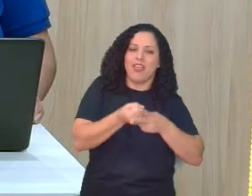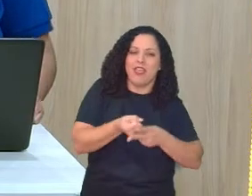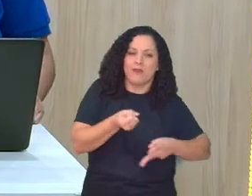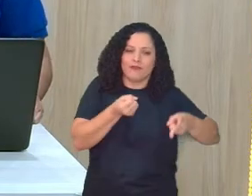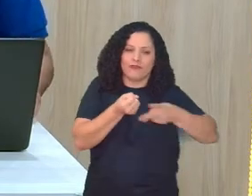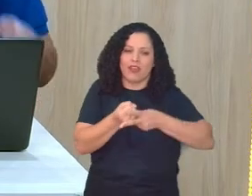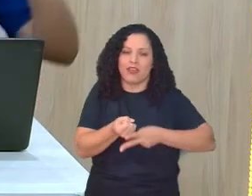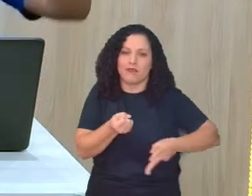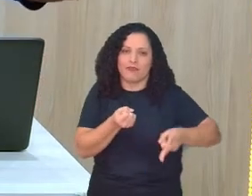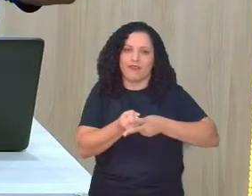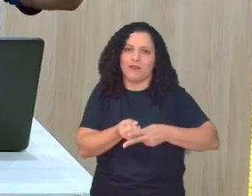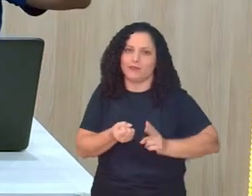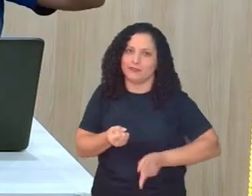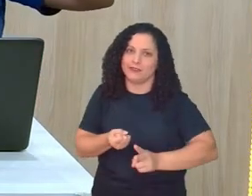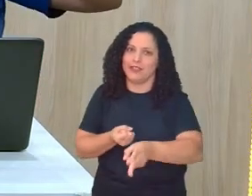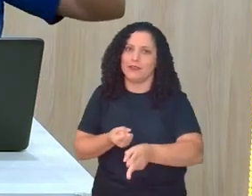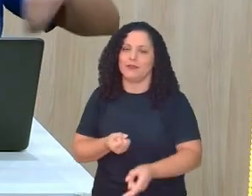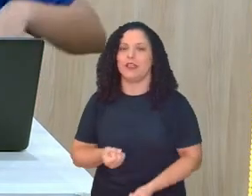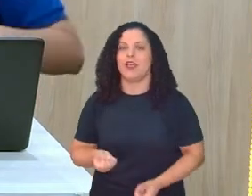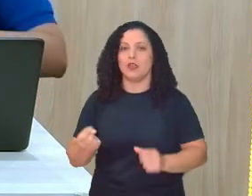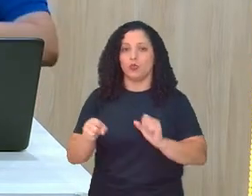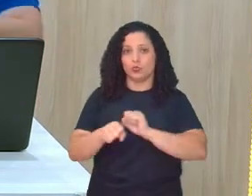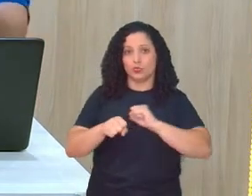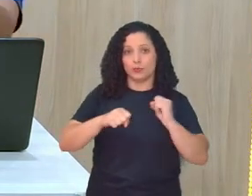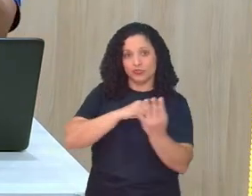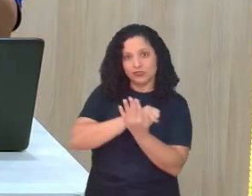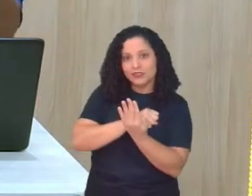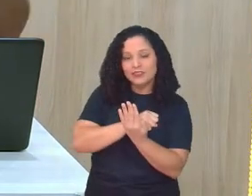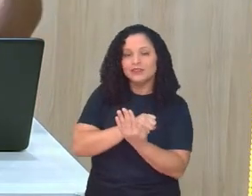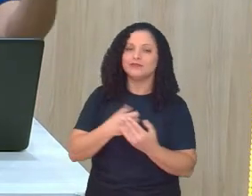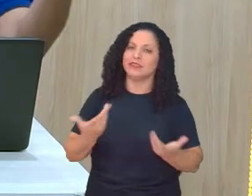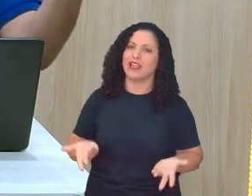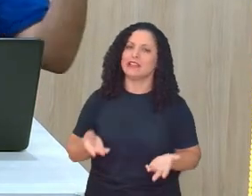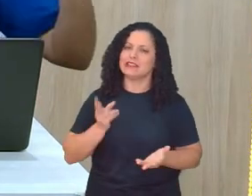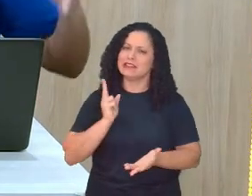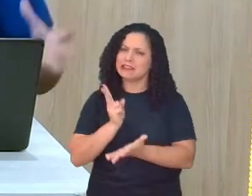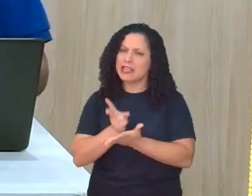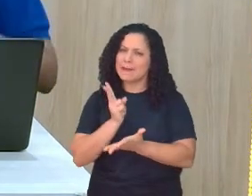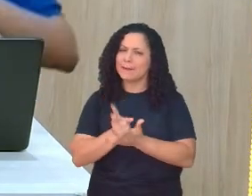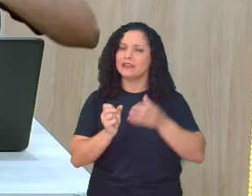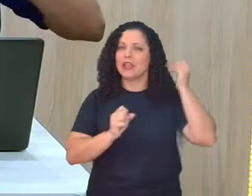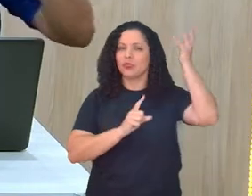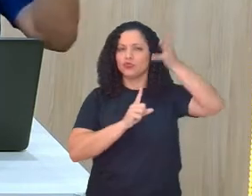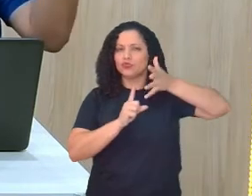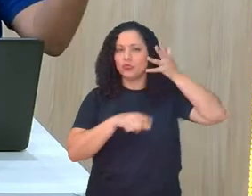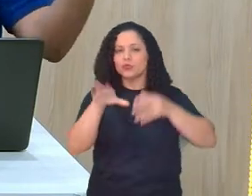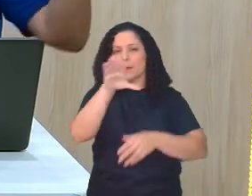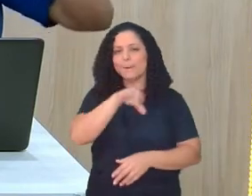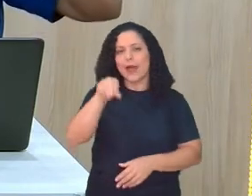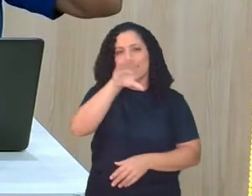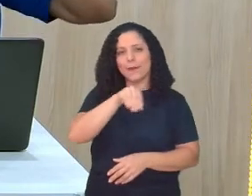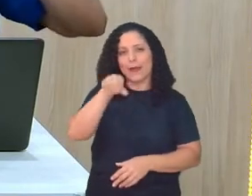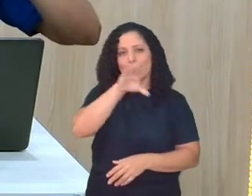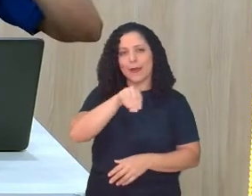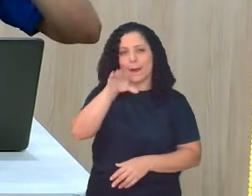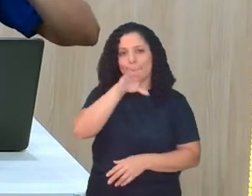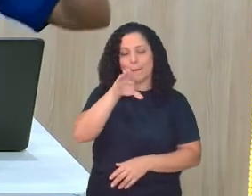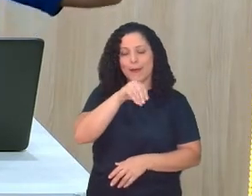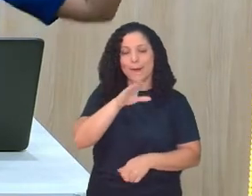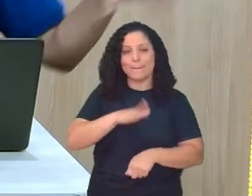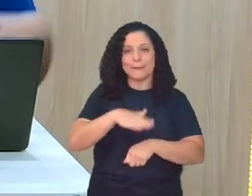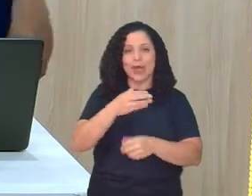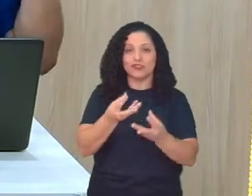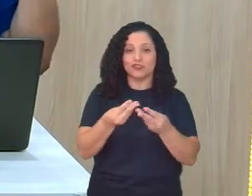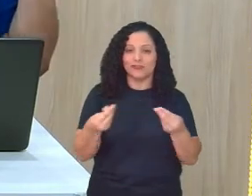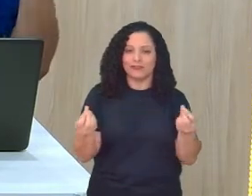substantivo repetido. Tá? A gente sempre tenta deixar o discurso mais amplo. Amplo não, gente, perdão.